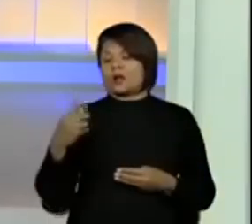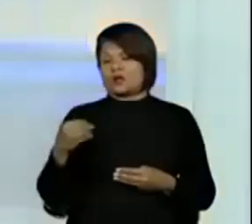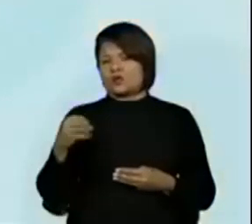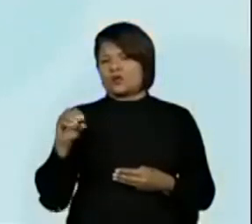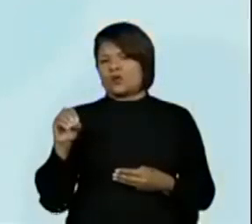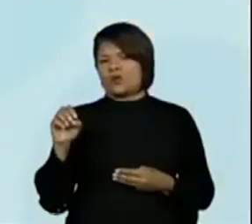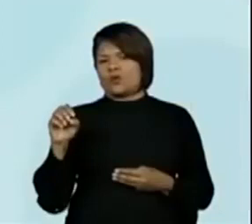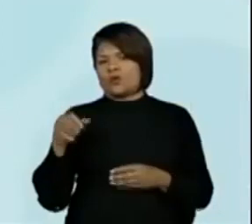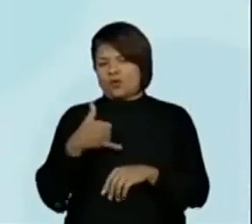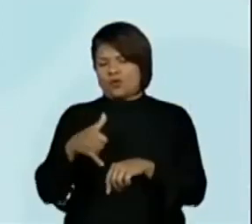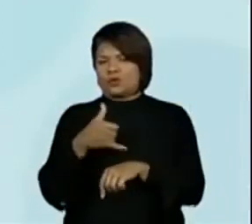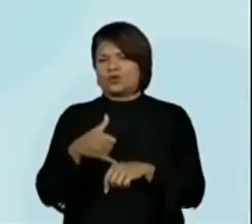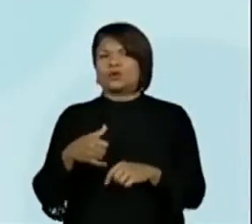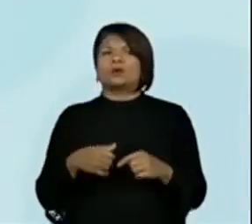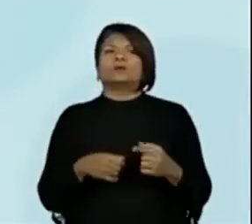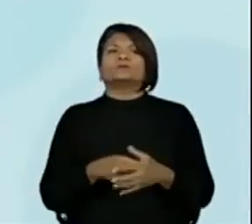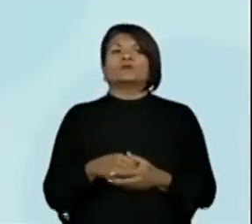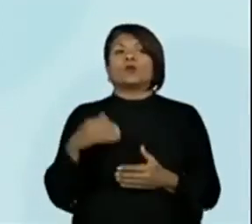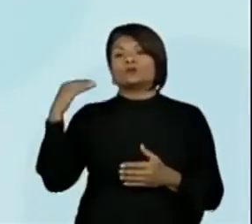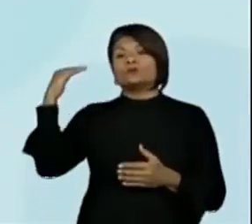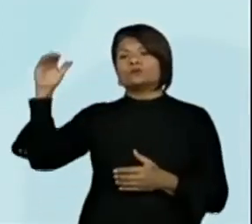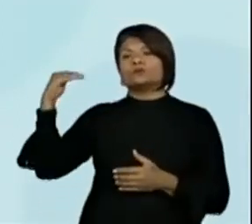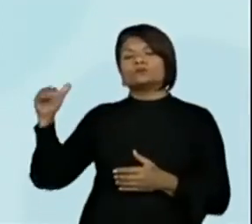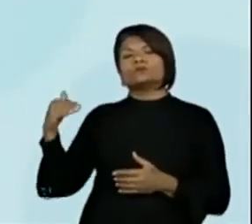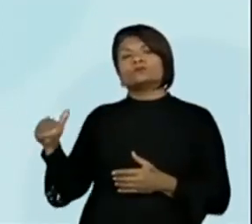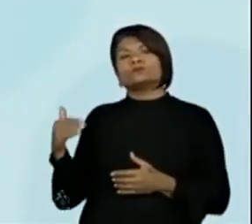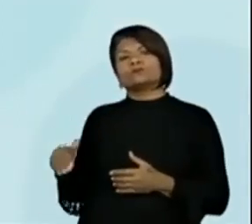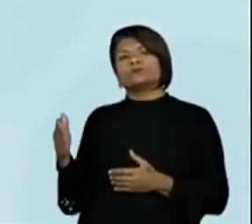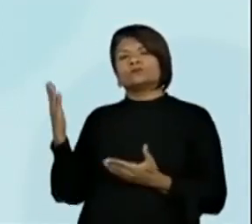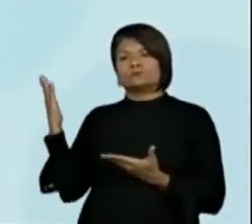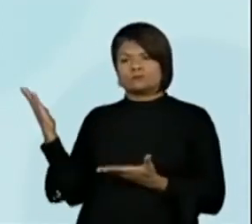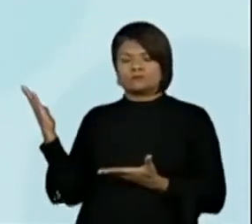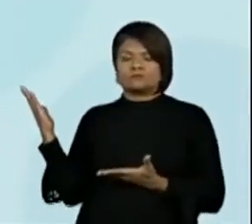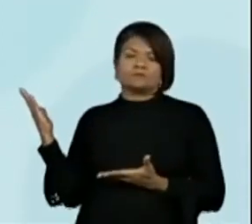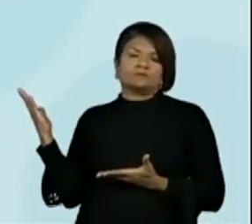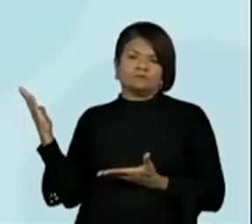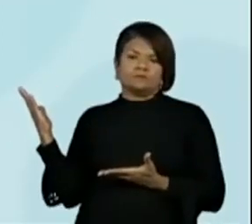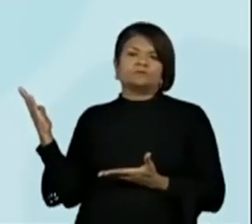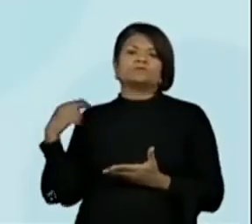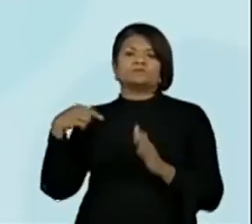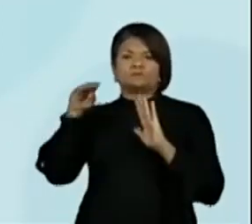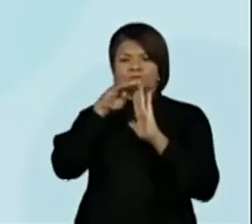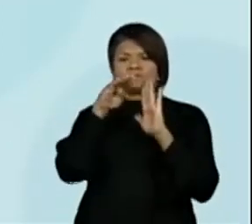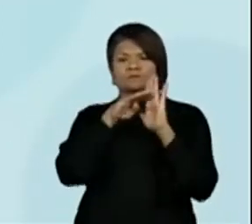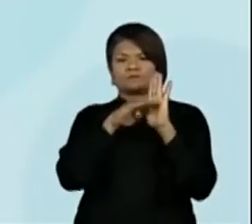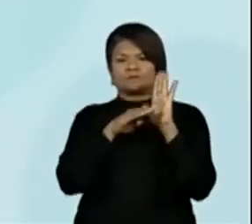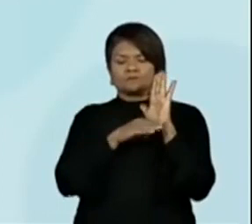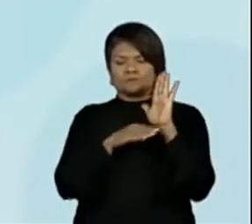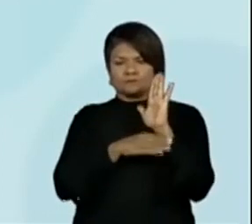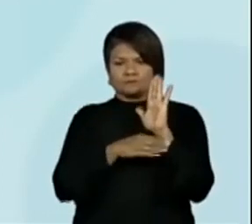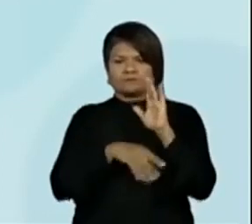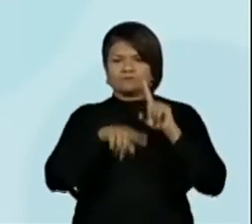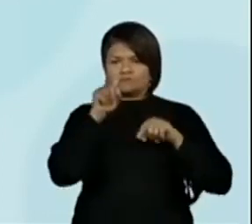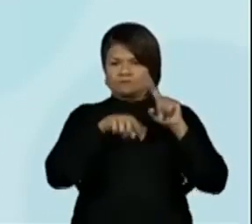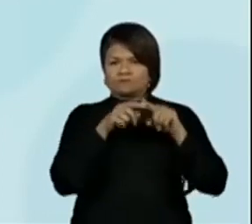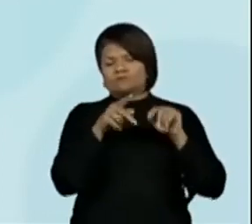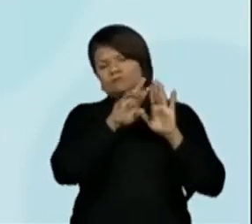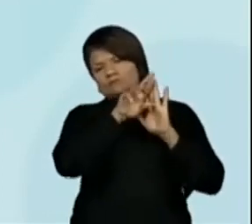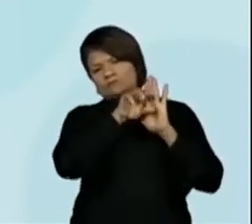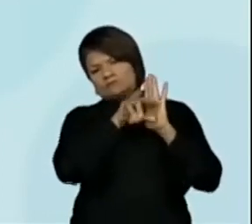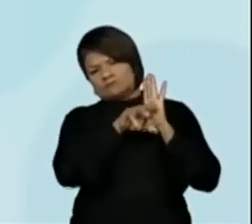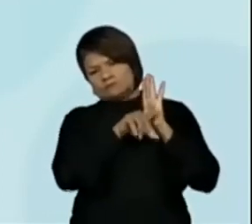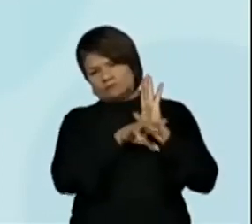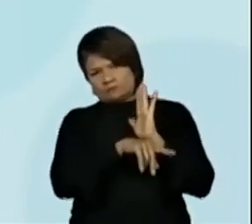Ingredientes: um pacote de macarrão, 2 colheres de sopa de azeite, 4 dentes de alho, uma cebola cortada, salsinha e sal a gosto. Cortado em rodelas